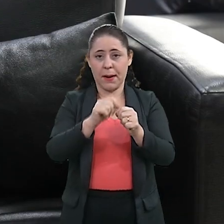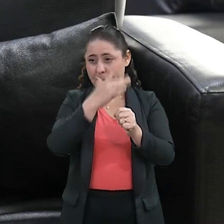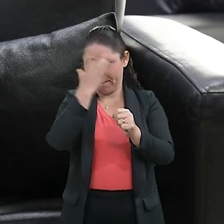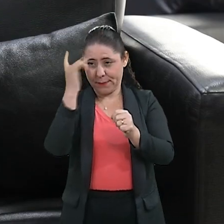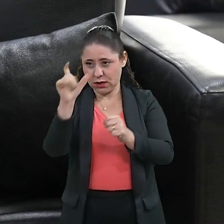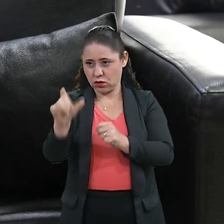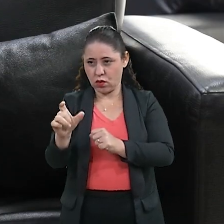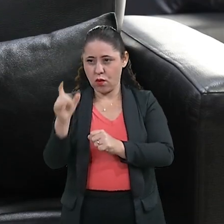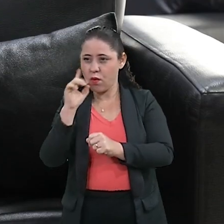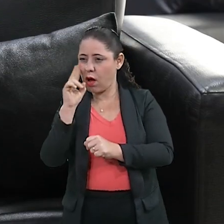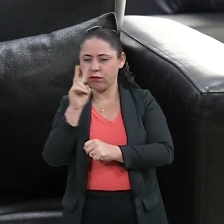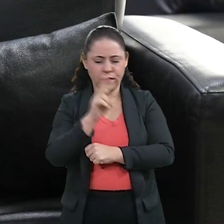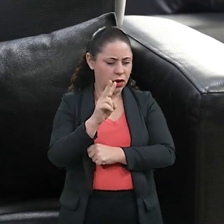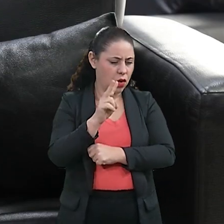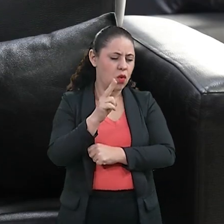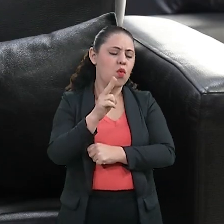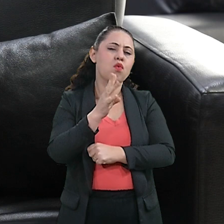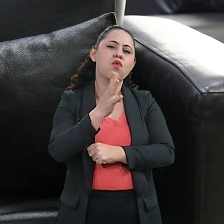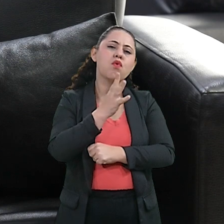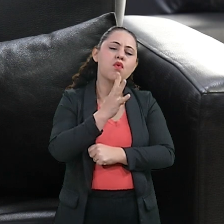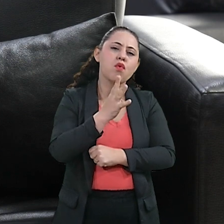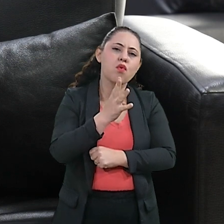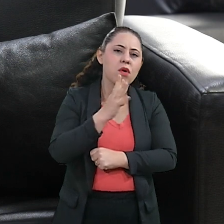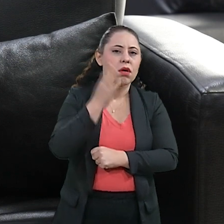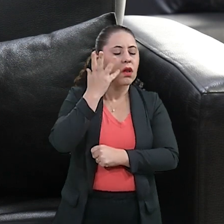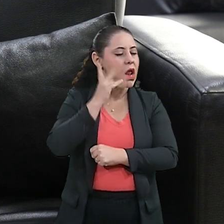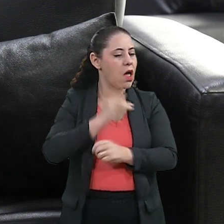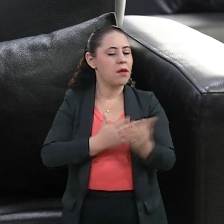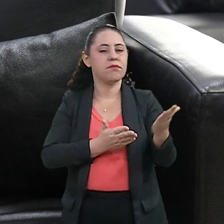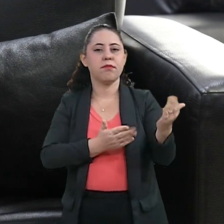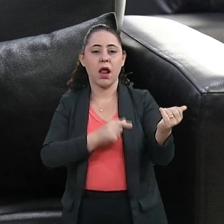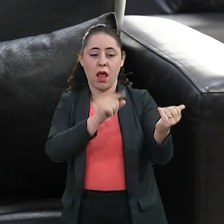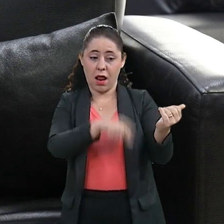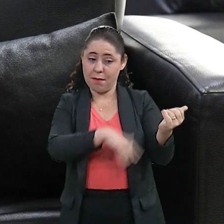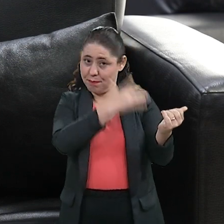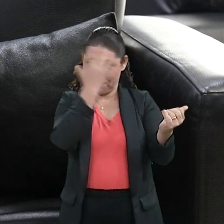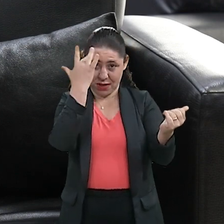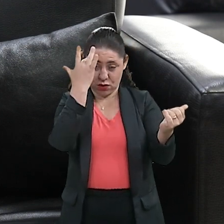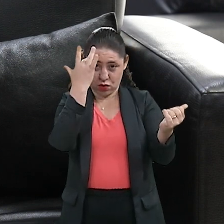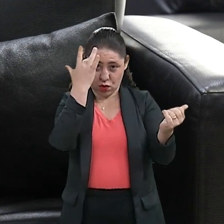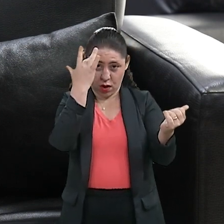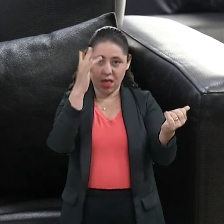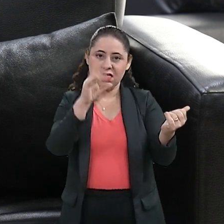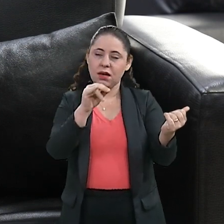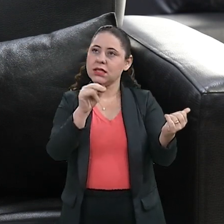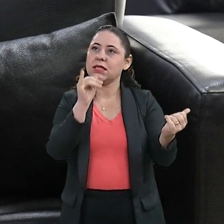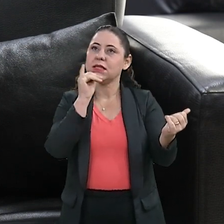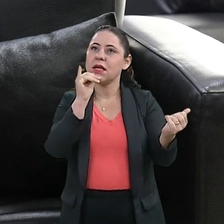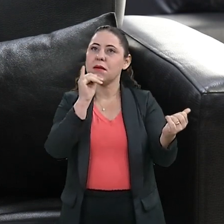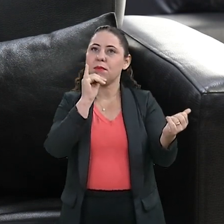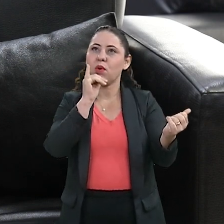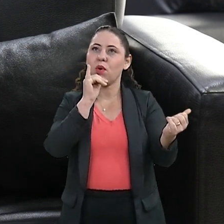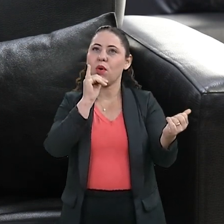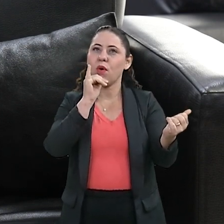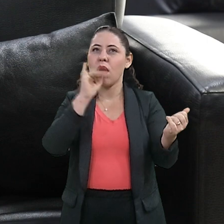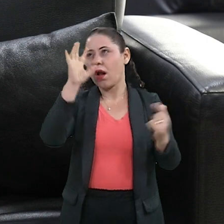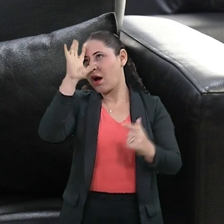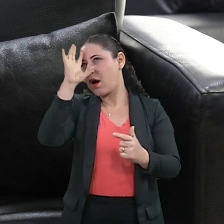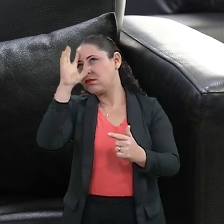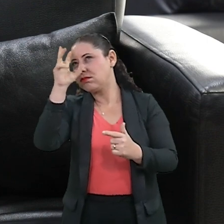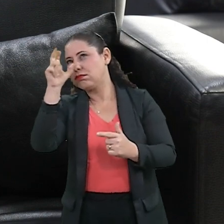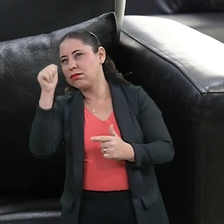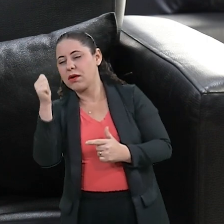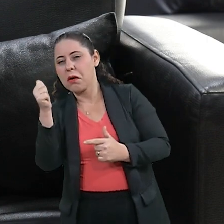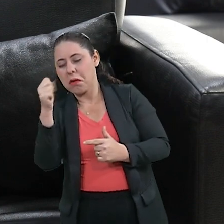o adotante veja a criança, o adolescente como um indivíduo e não como um meio para atingir uma